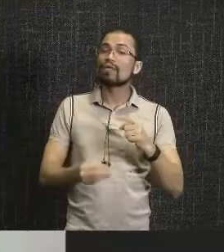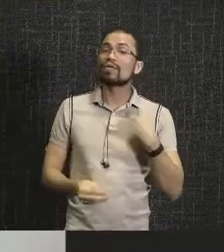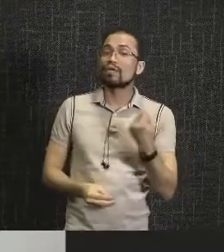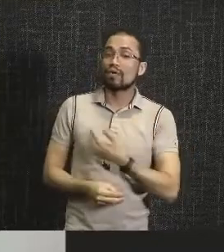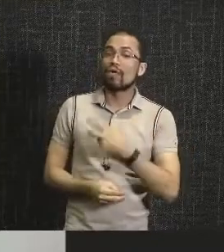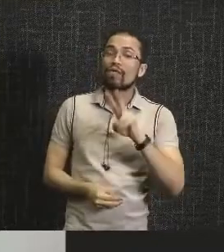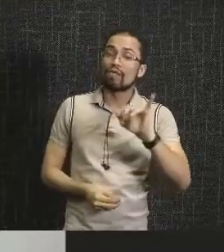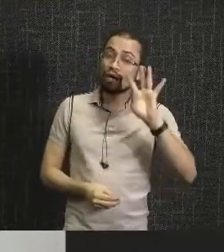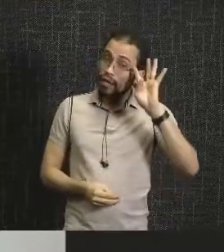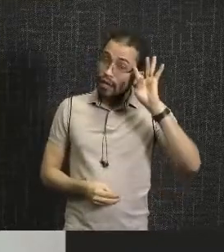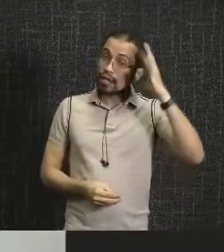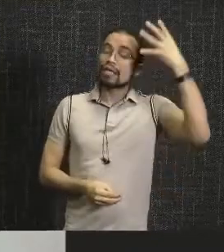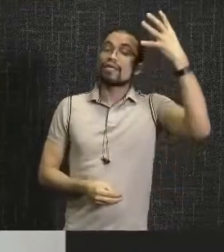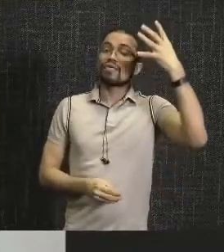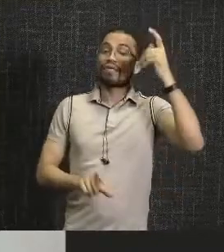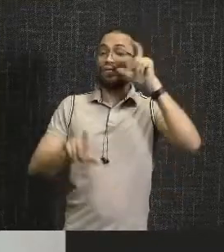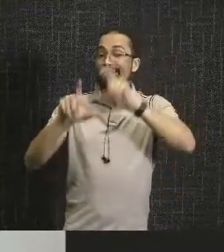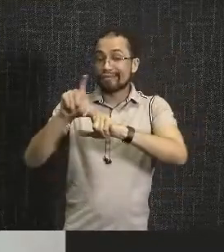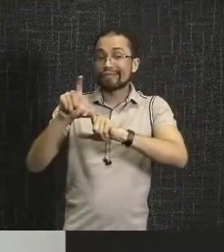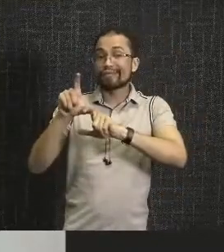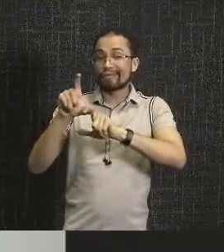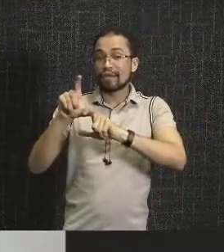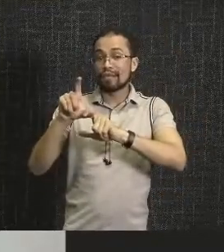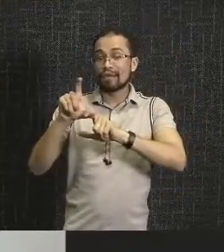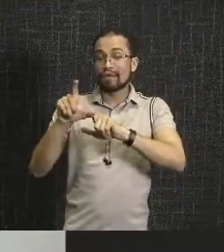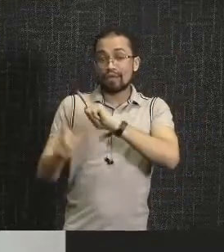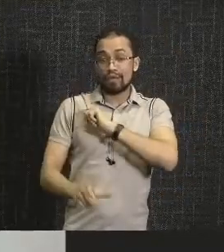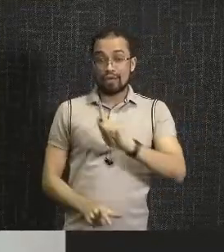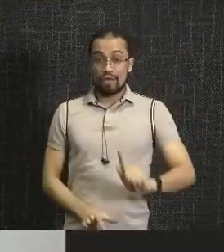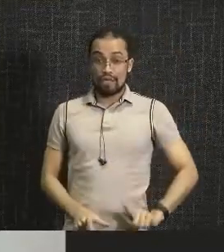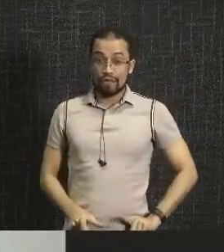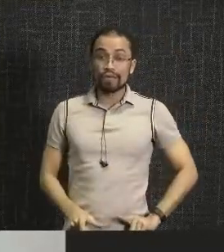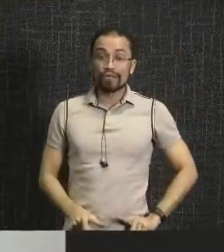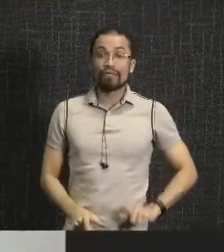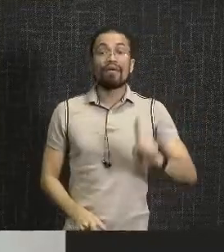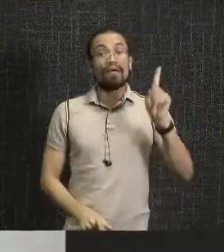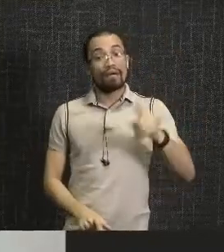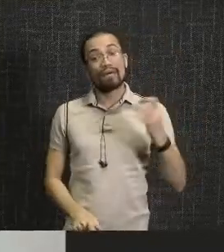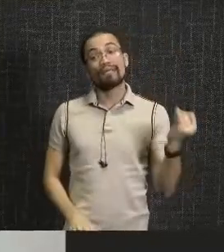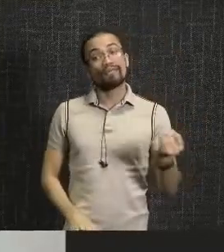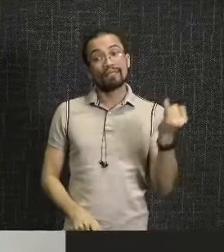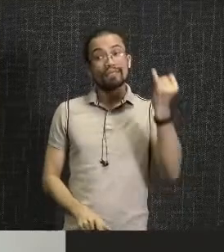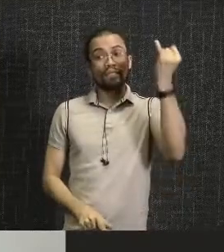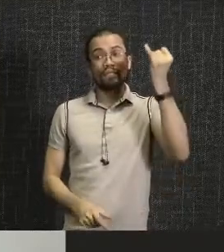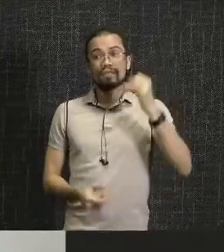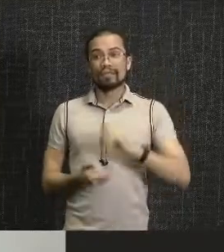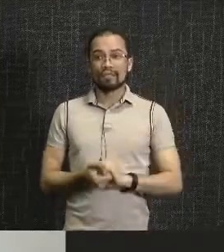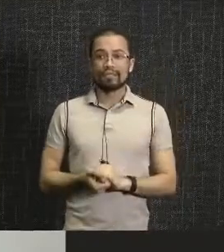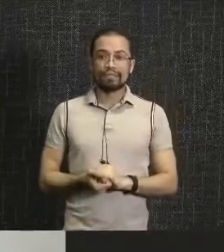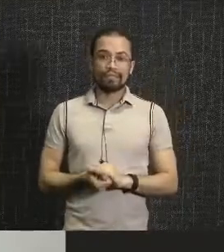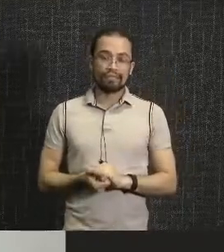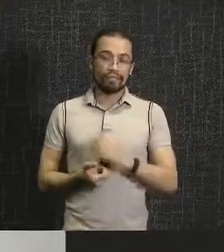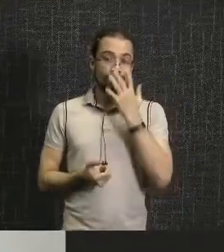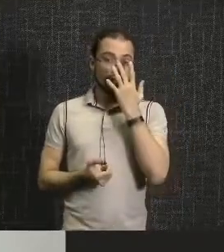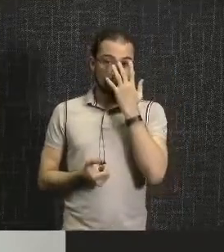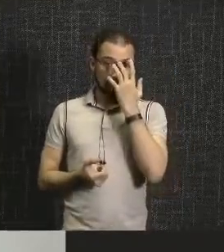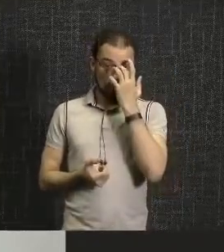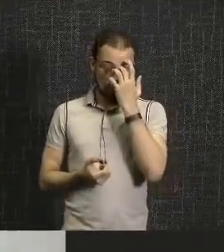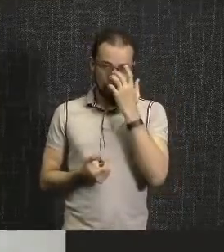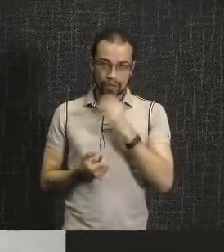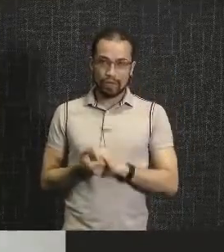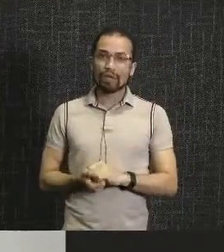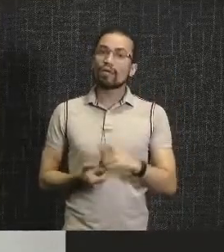do endividamento do governo. E aí é uma peça fundamental, isso tem gerado